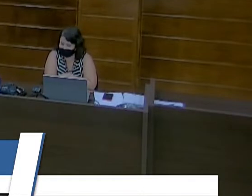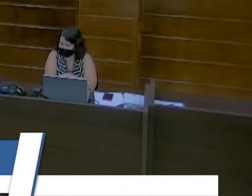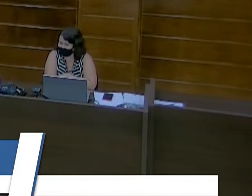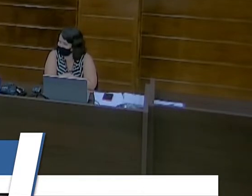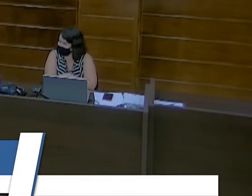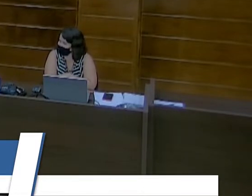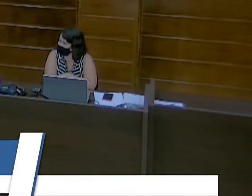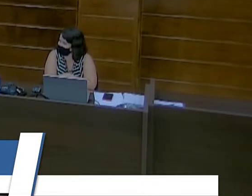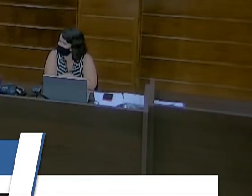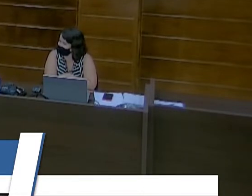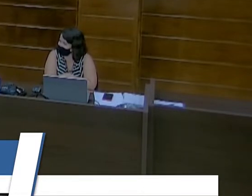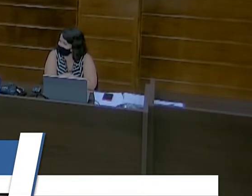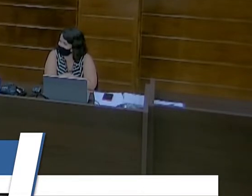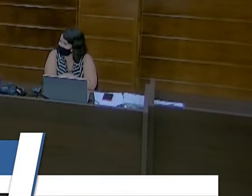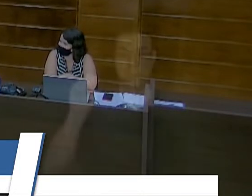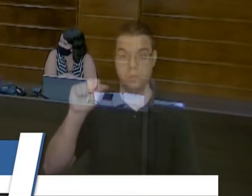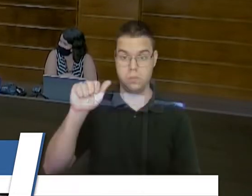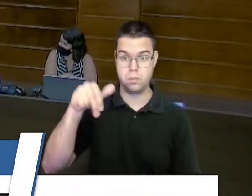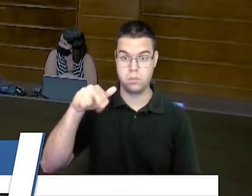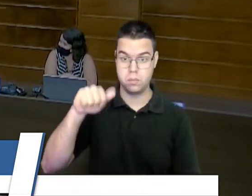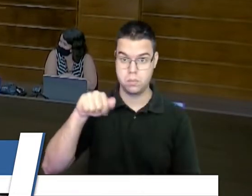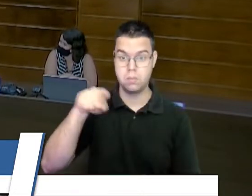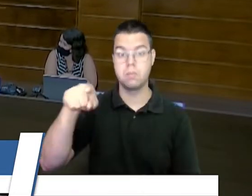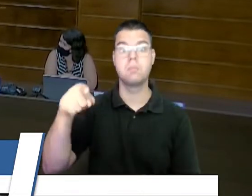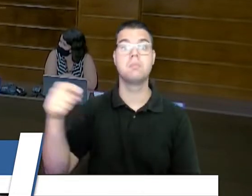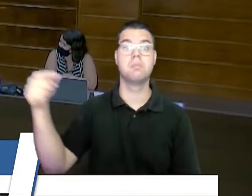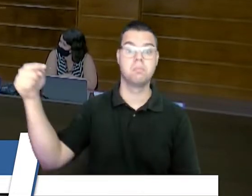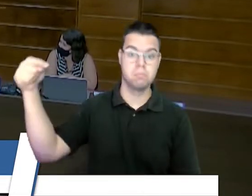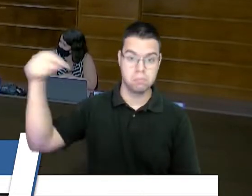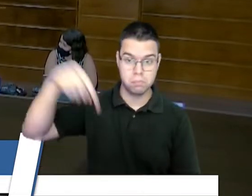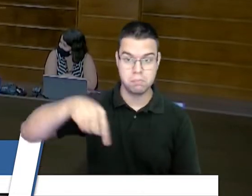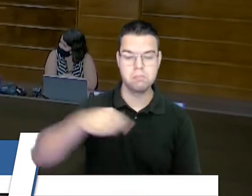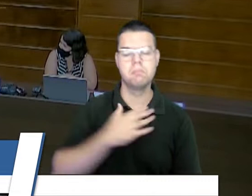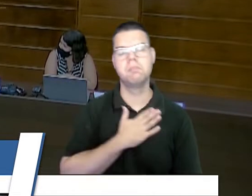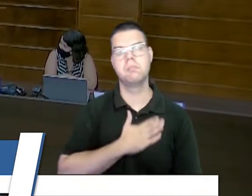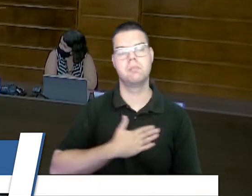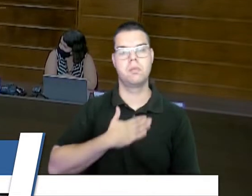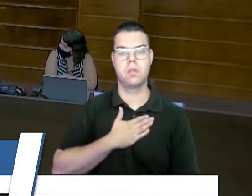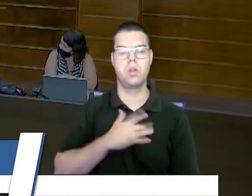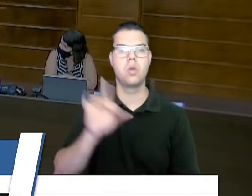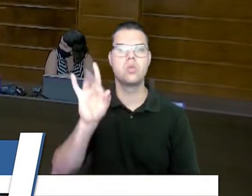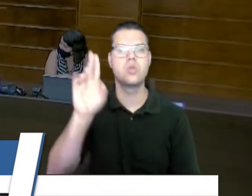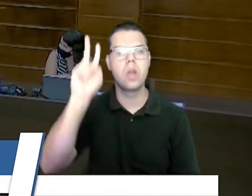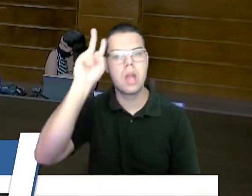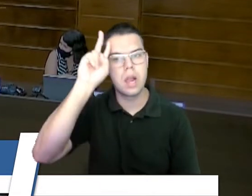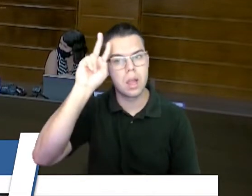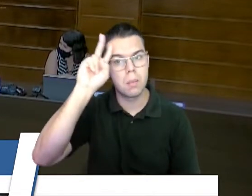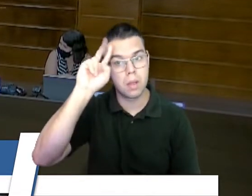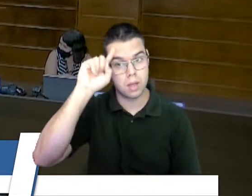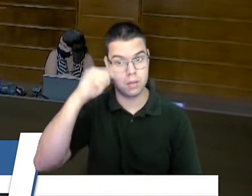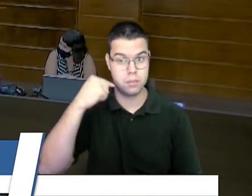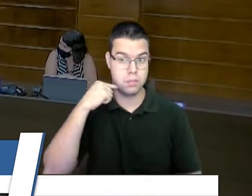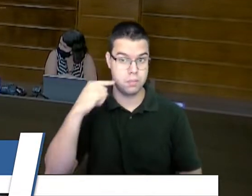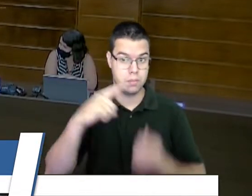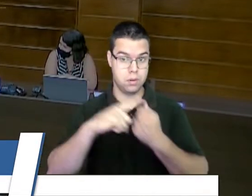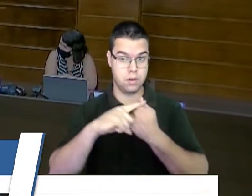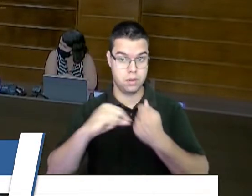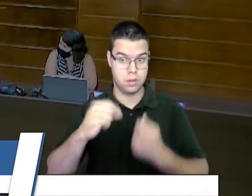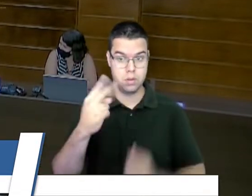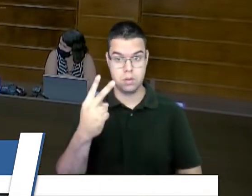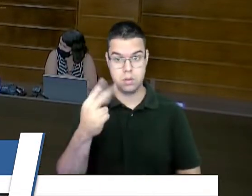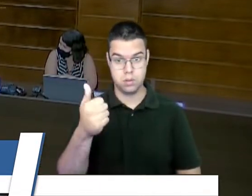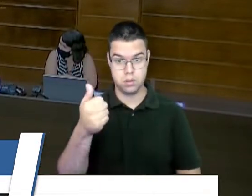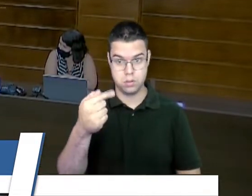Rosana, é um prazer recebê-la aqui, né? E eu gostaria só de lembrar que, de acordo com o artigo 217 do